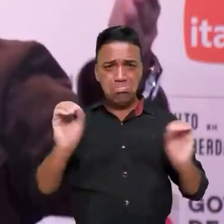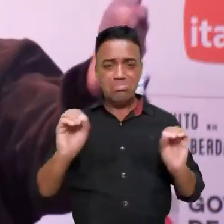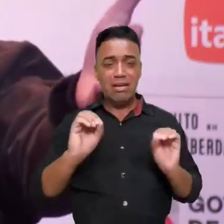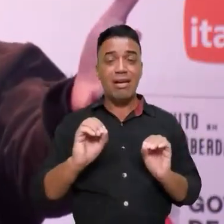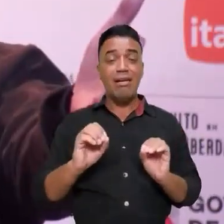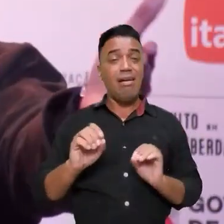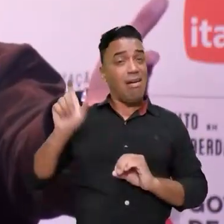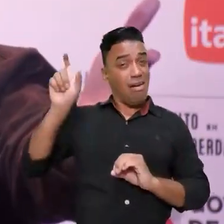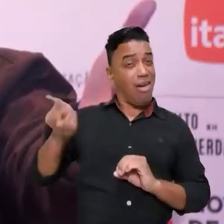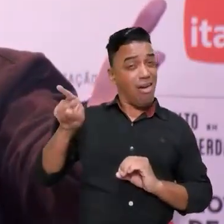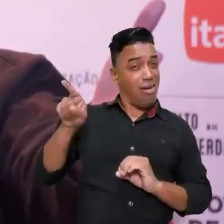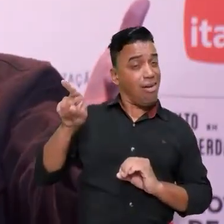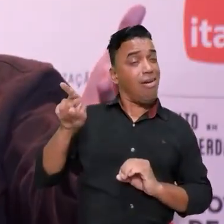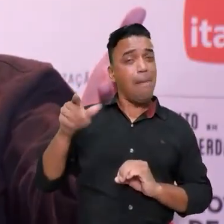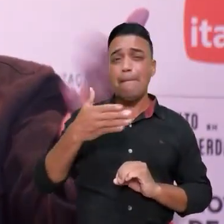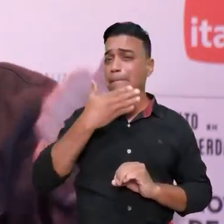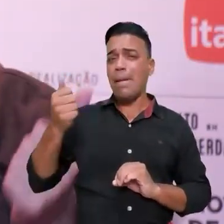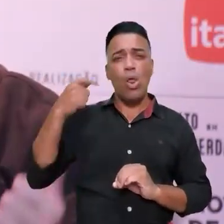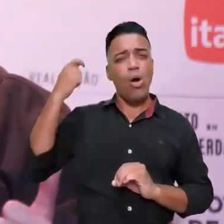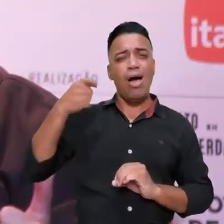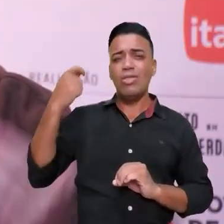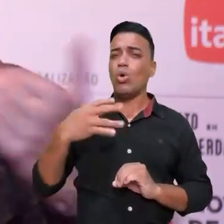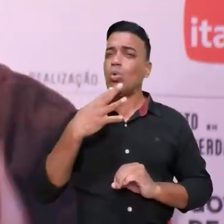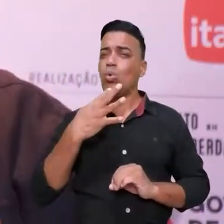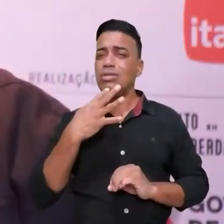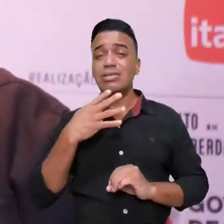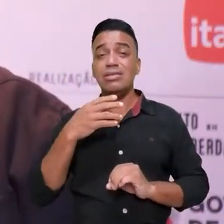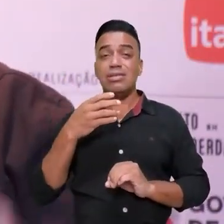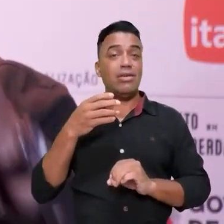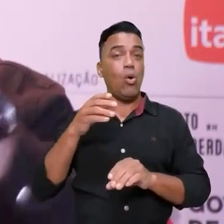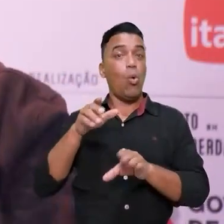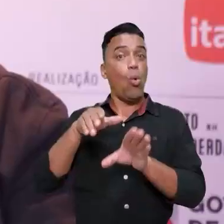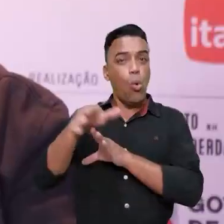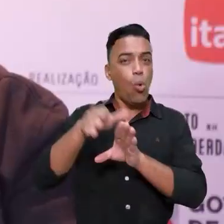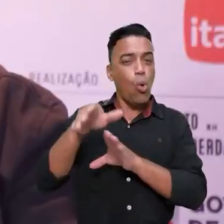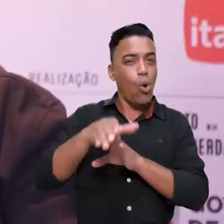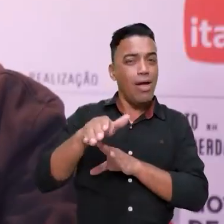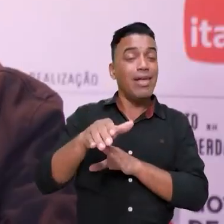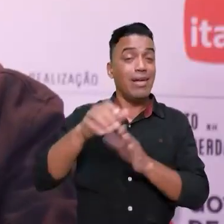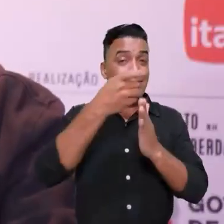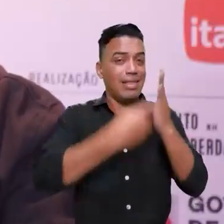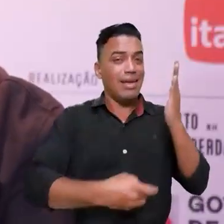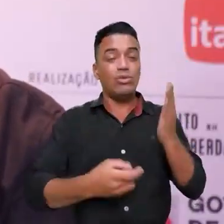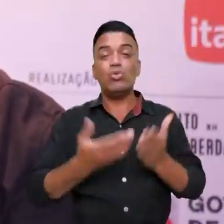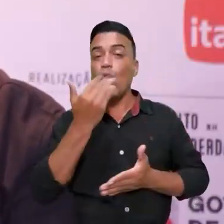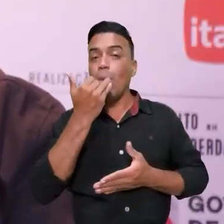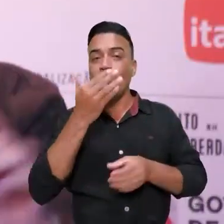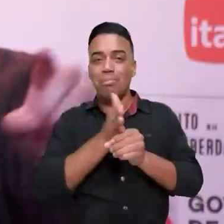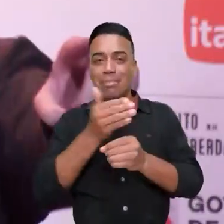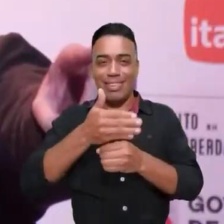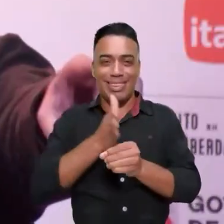Gente, Ferdinando Ribeiro é um dos melhores atores que eu conheci, que eu pude dirigir. Eu escrevi um texto para ele chamado Comedor de